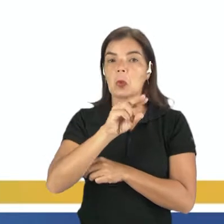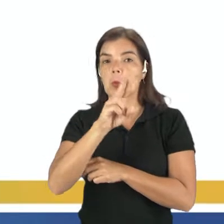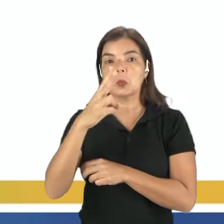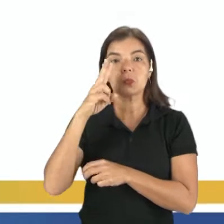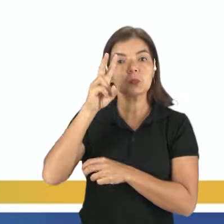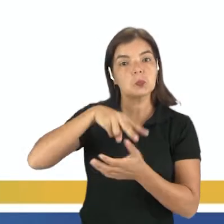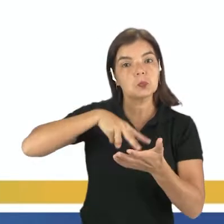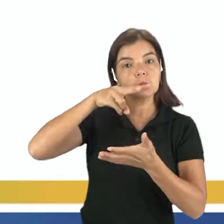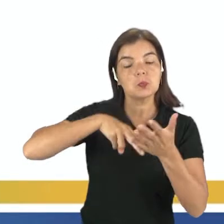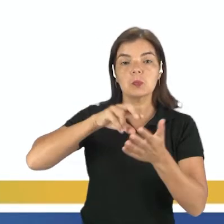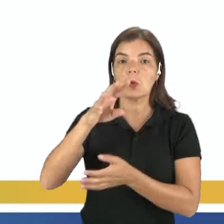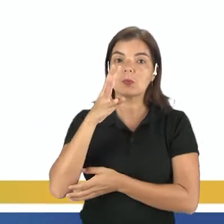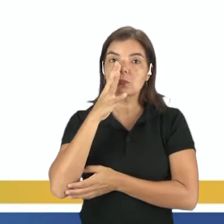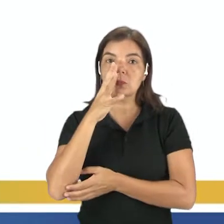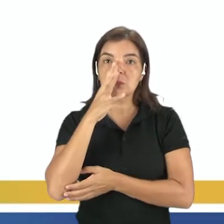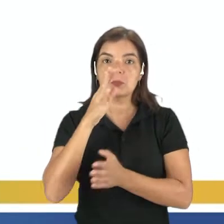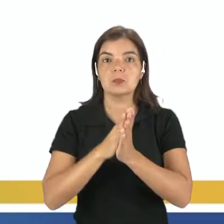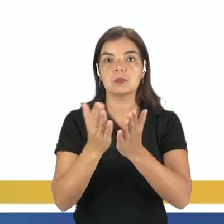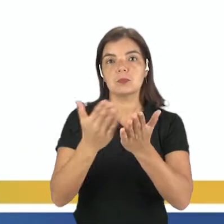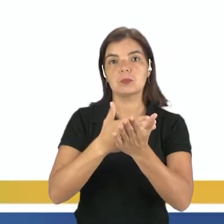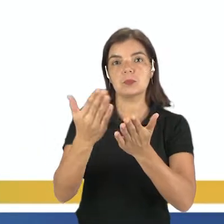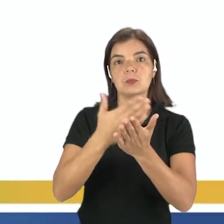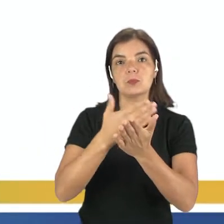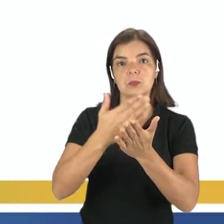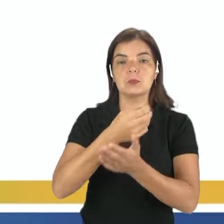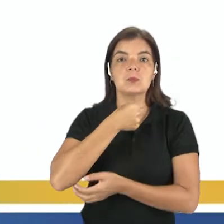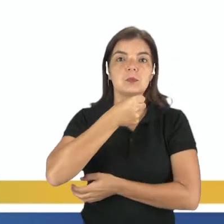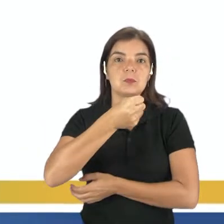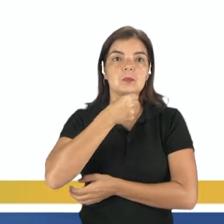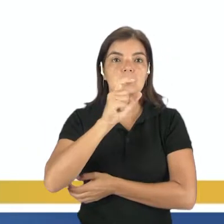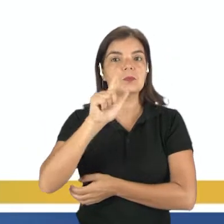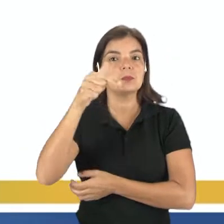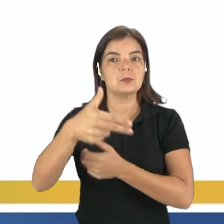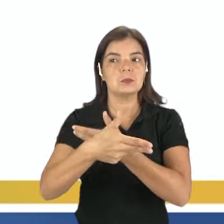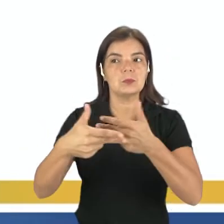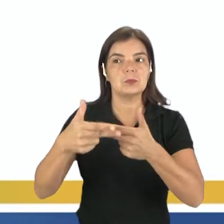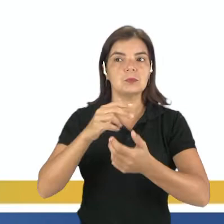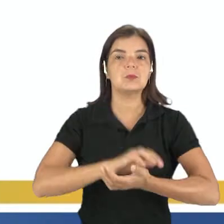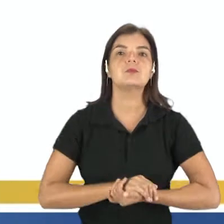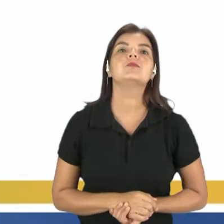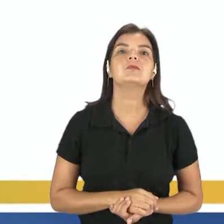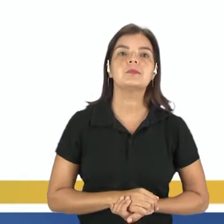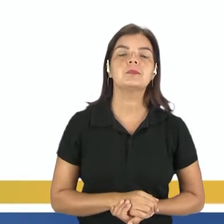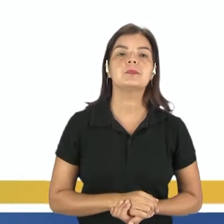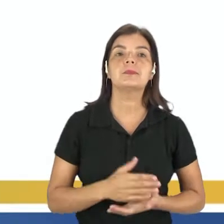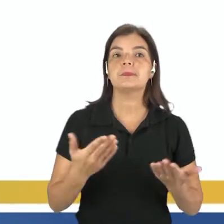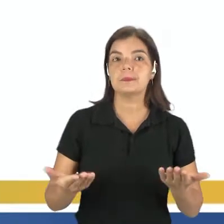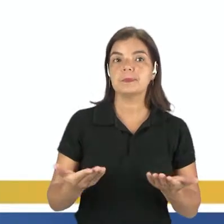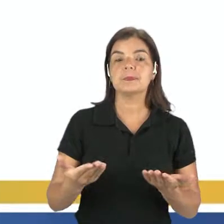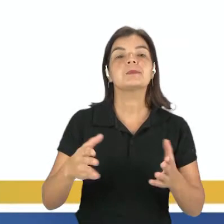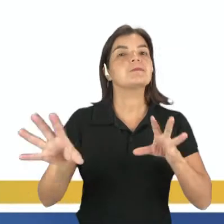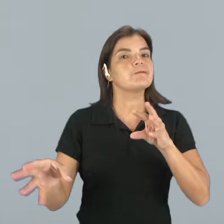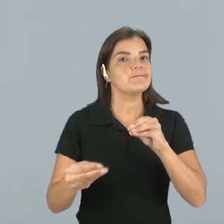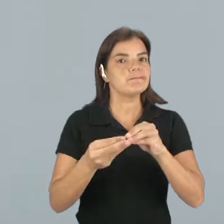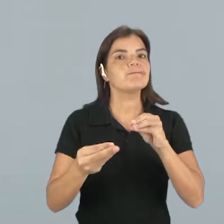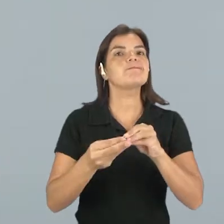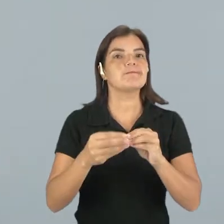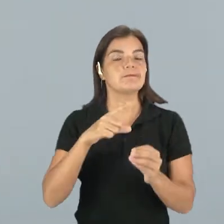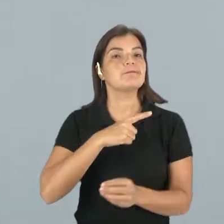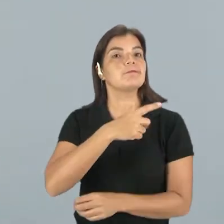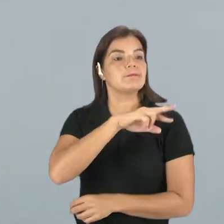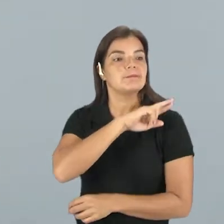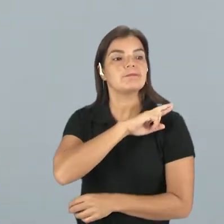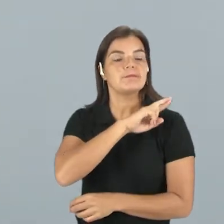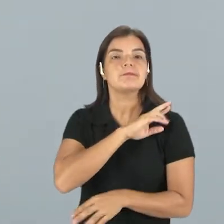ou assistir, a determinado livro, filme, documentário, entre outros, tá? Então, assim, a sinopse tem esse papel. Ela